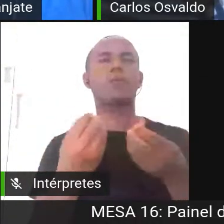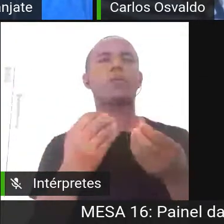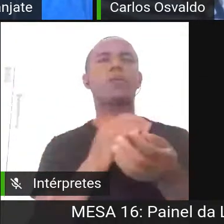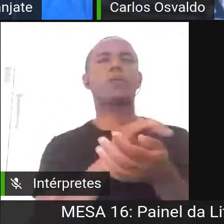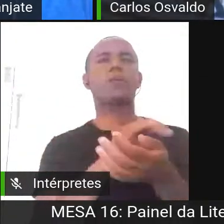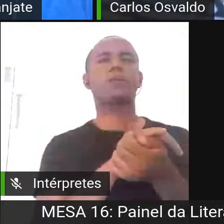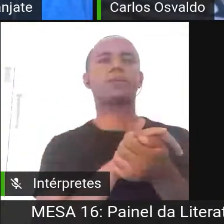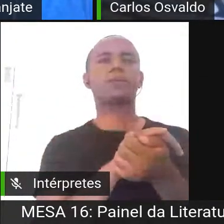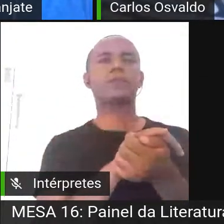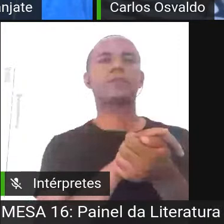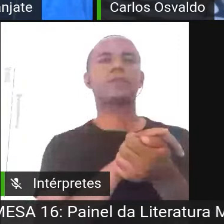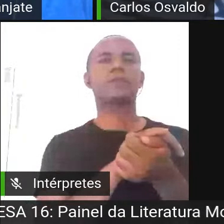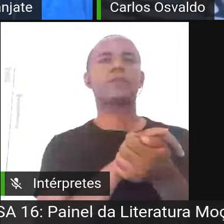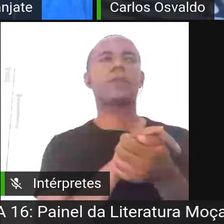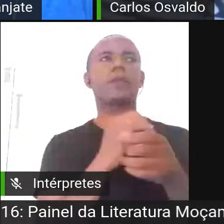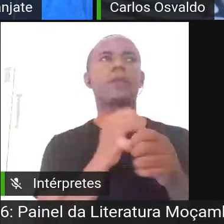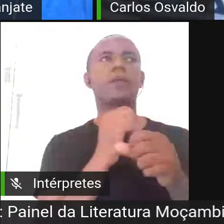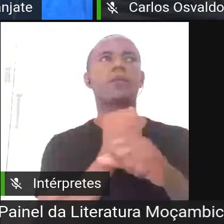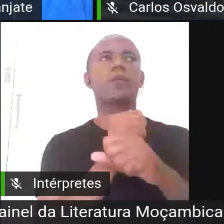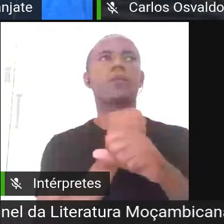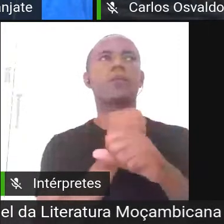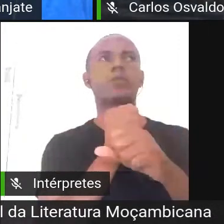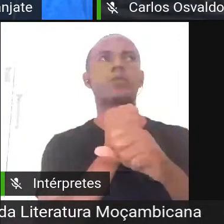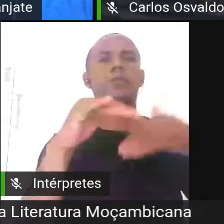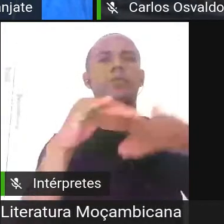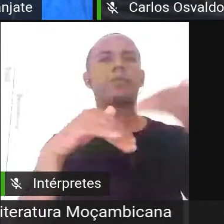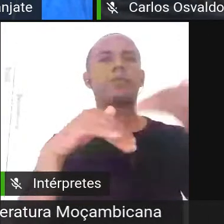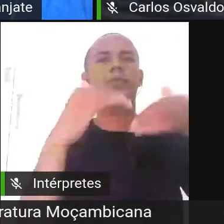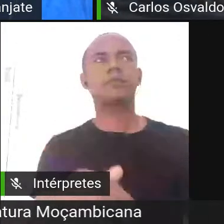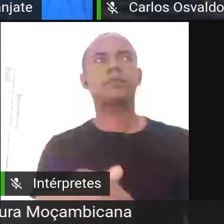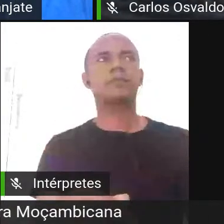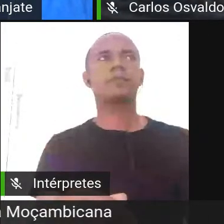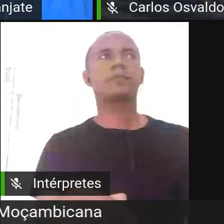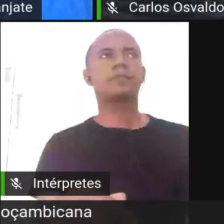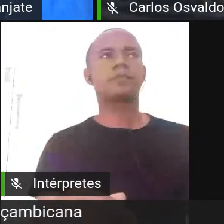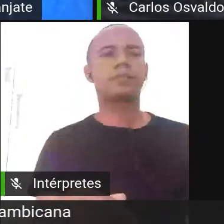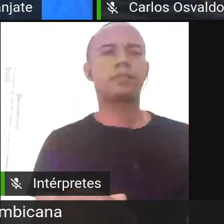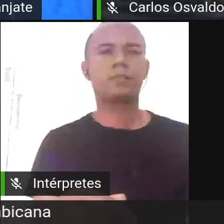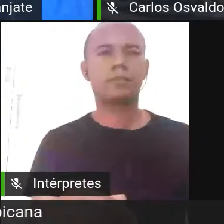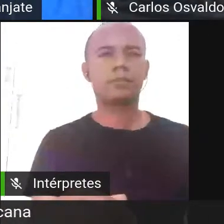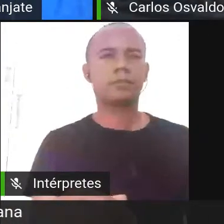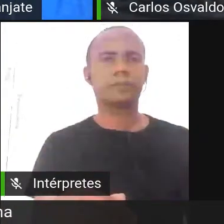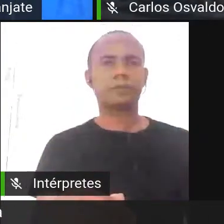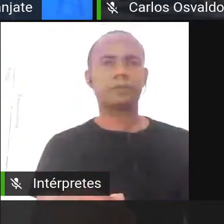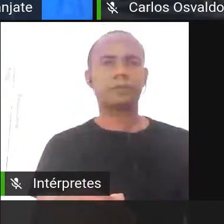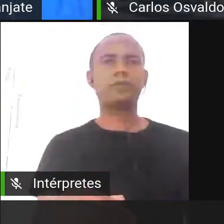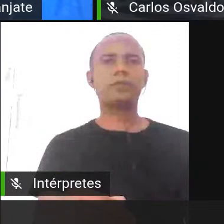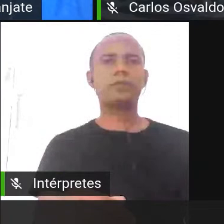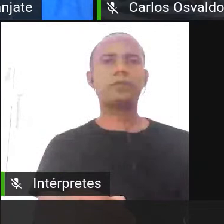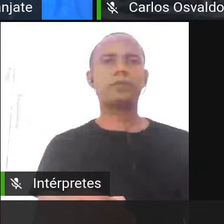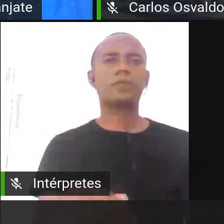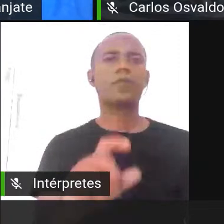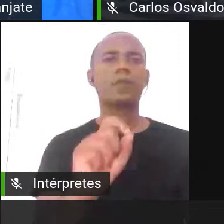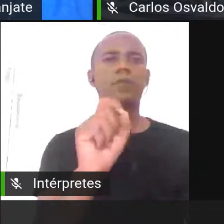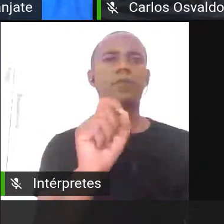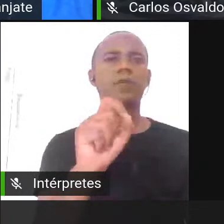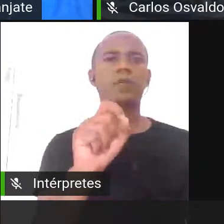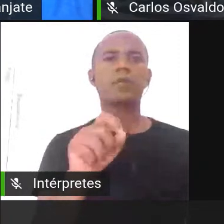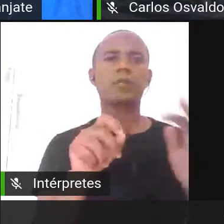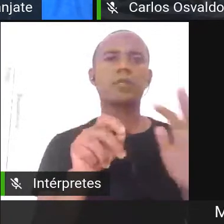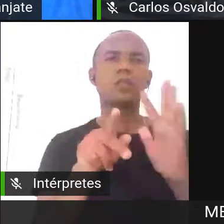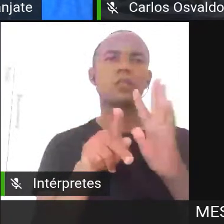tarde. Eu gostava de lhe ouvir, Lucílio, sobre o universal na literatura moçambicana.